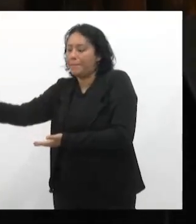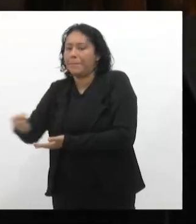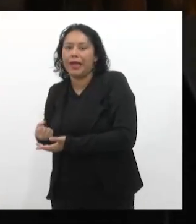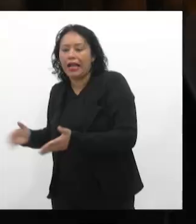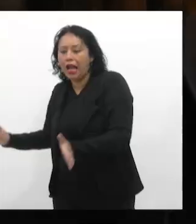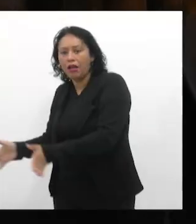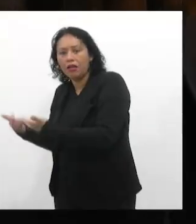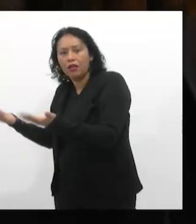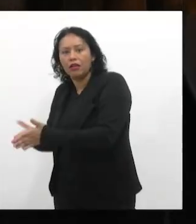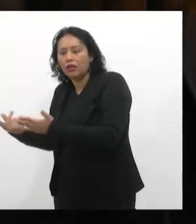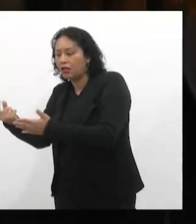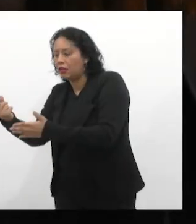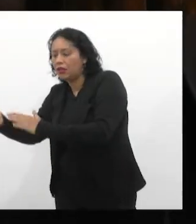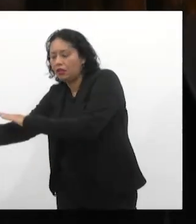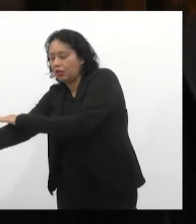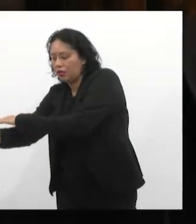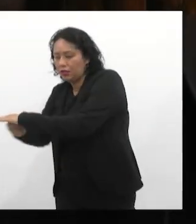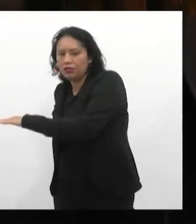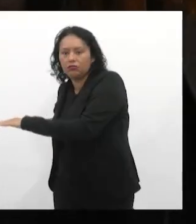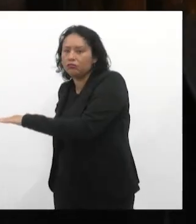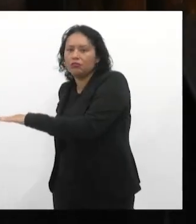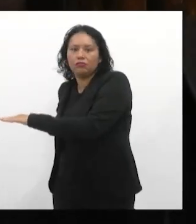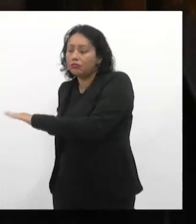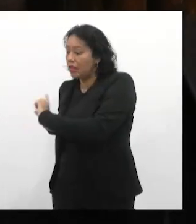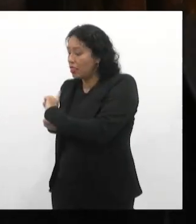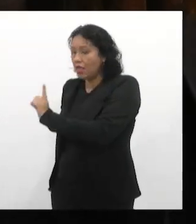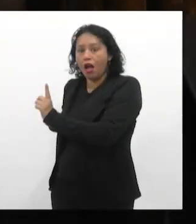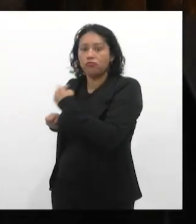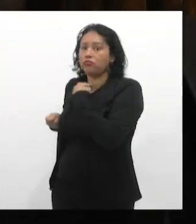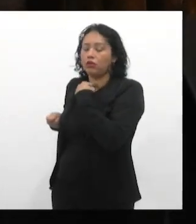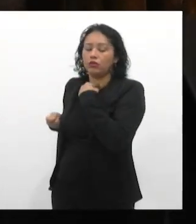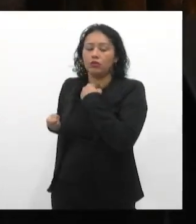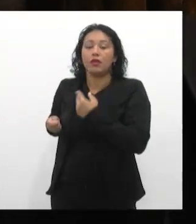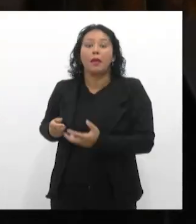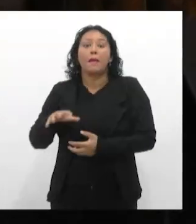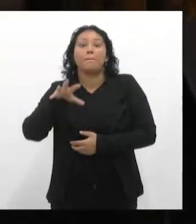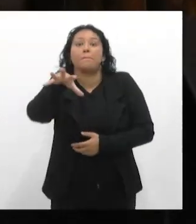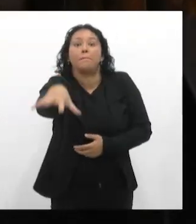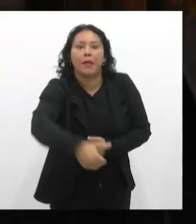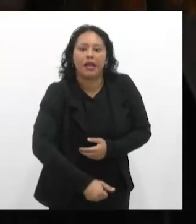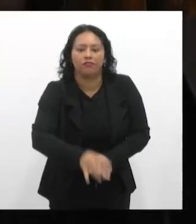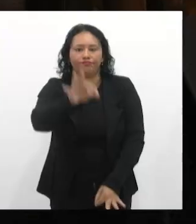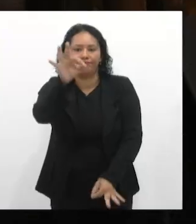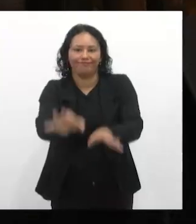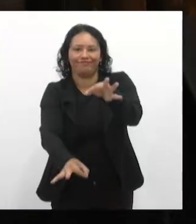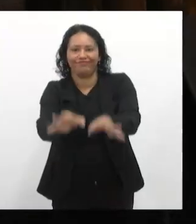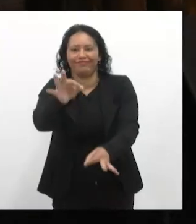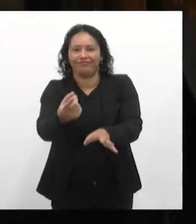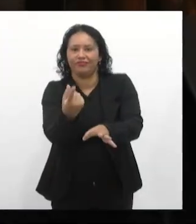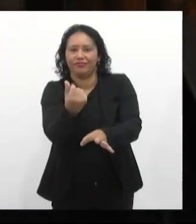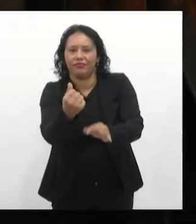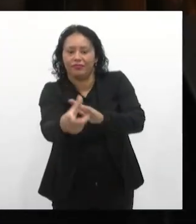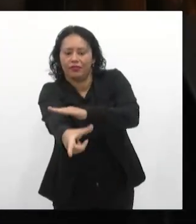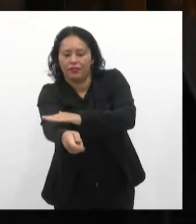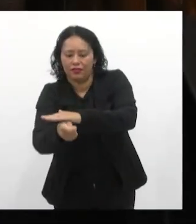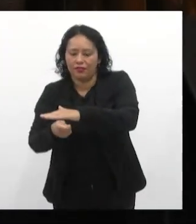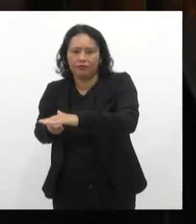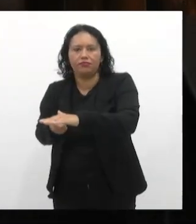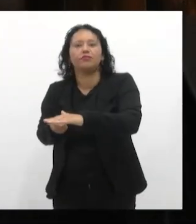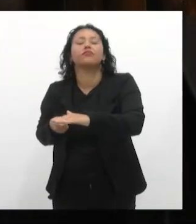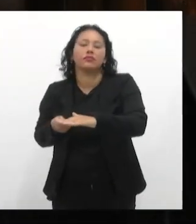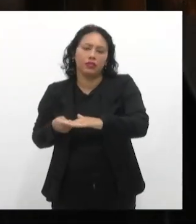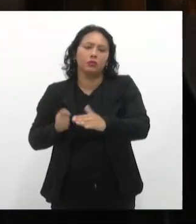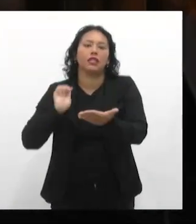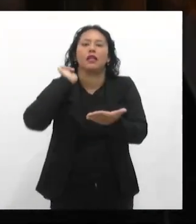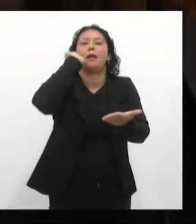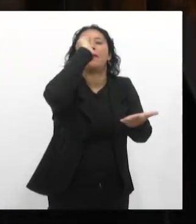Fundo da Justiça, que já tem um fundo riquíssimo e que poderia custear esses documentos